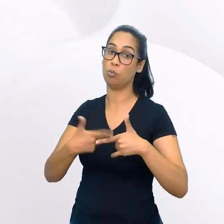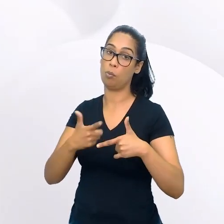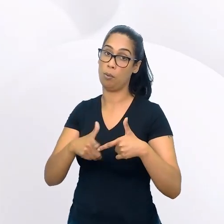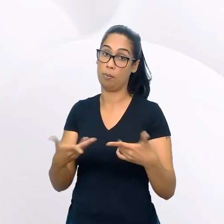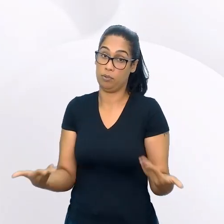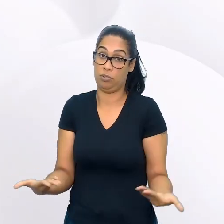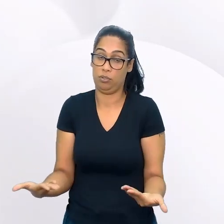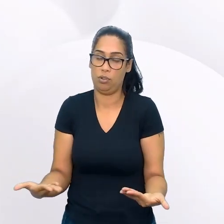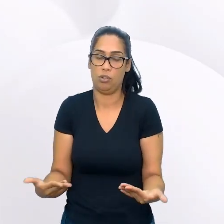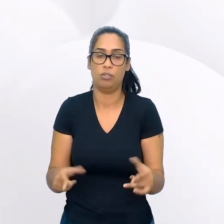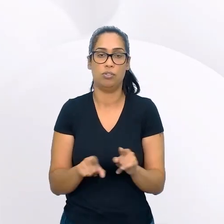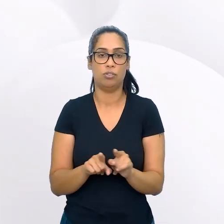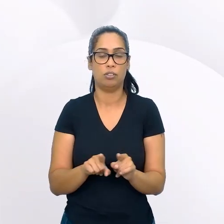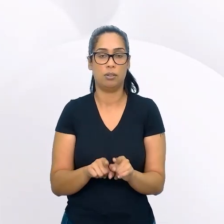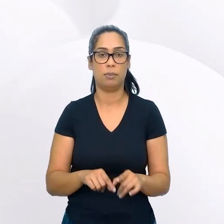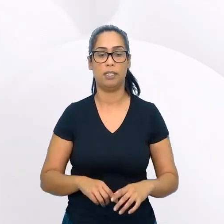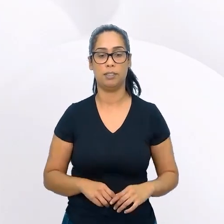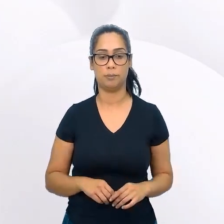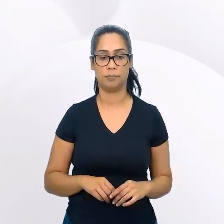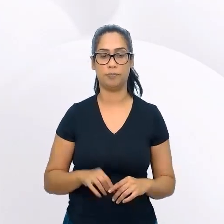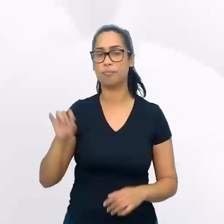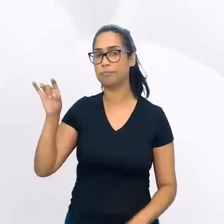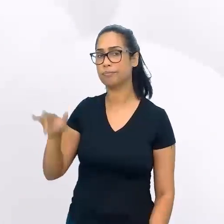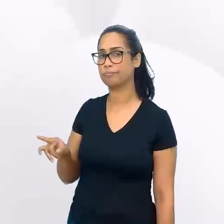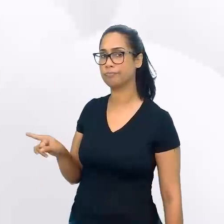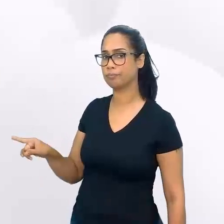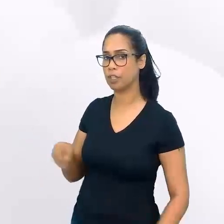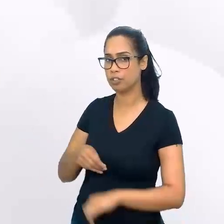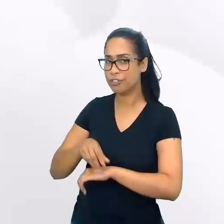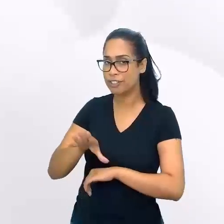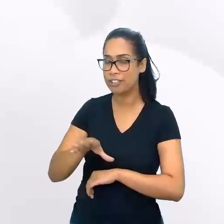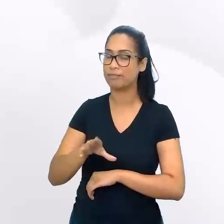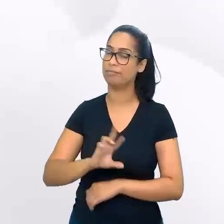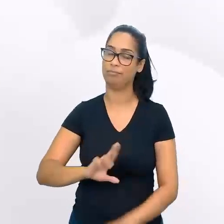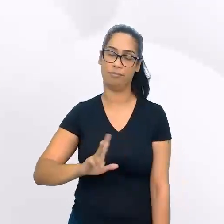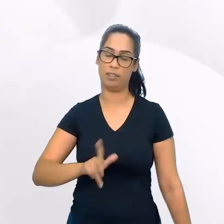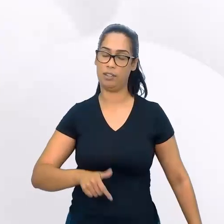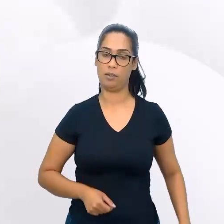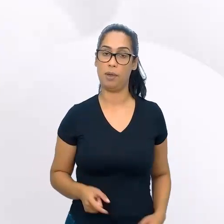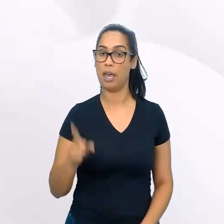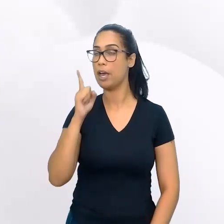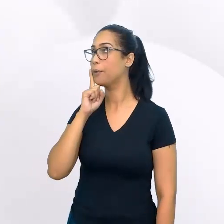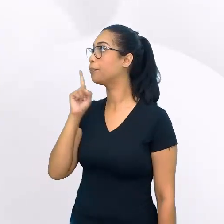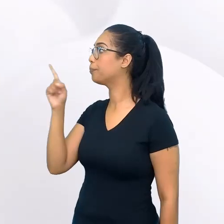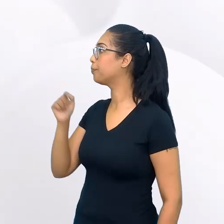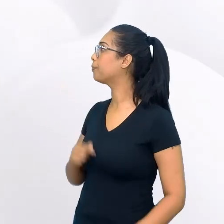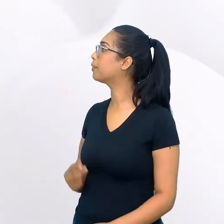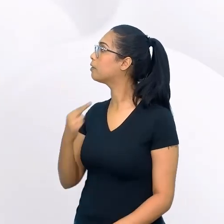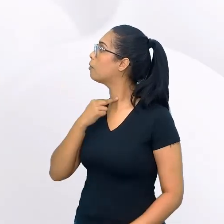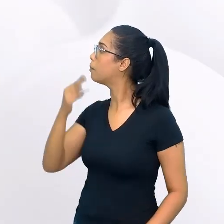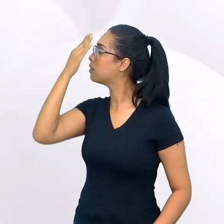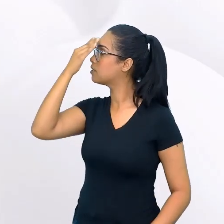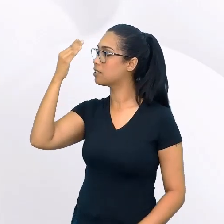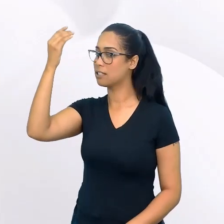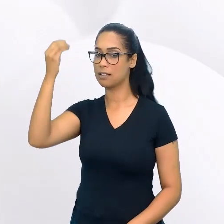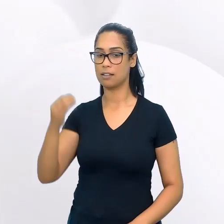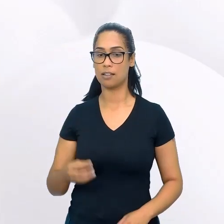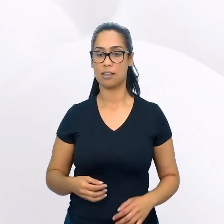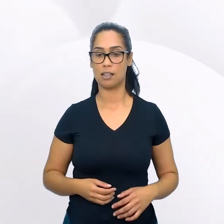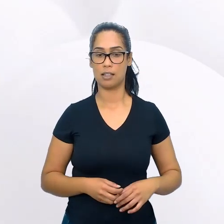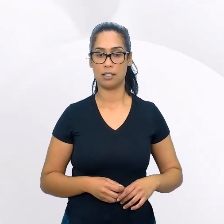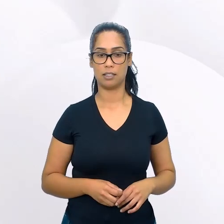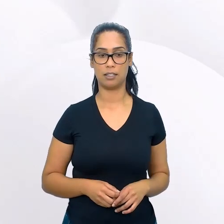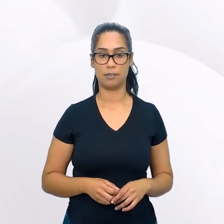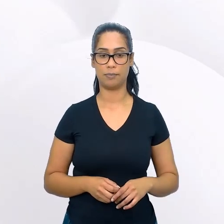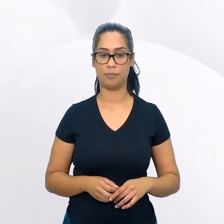e além dessas sugestões nós temos também né não esqueçam assim que possível de fazer